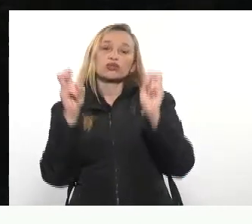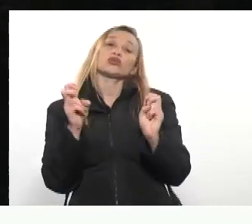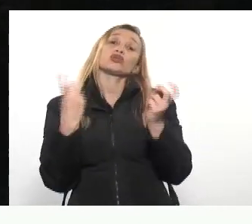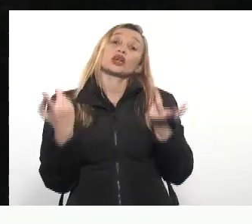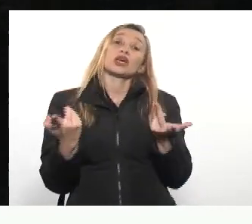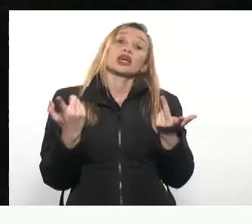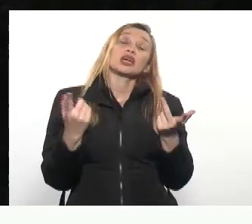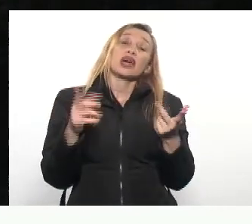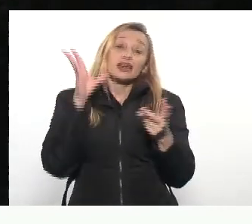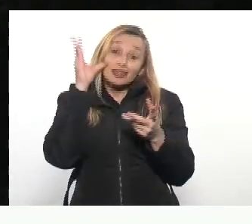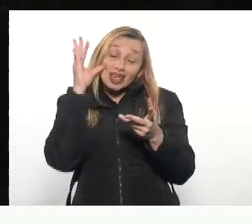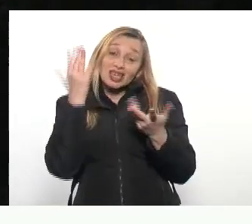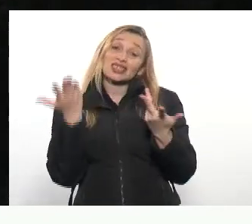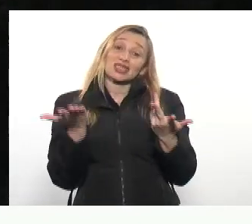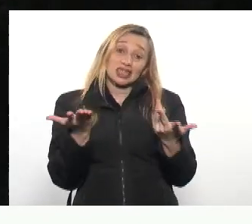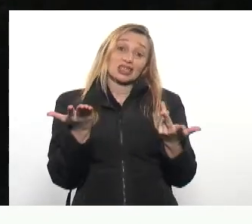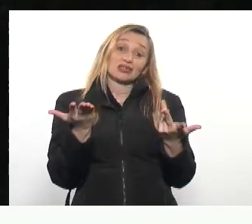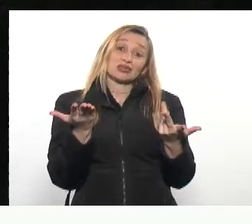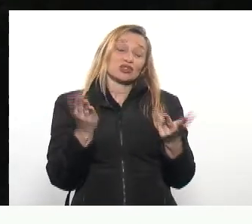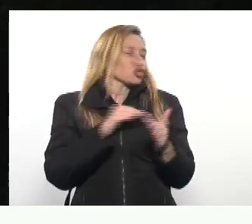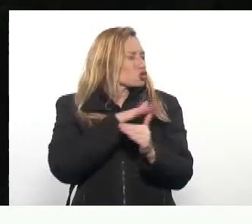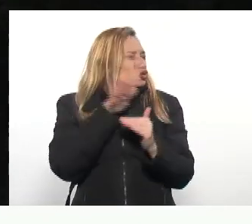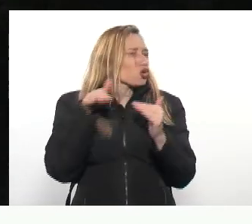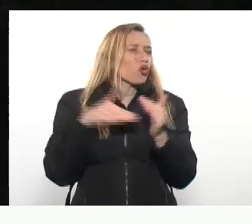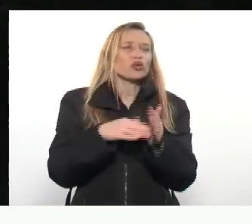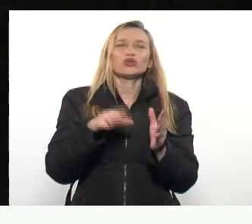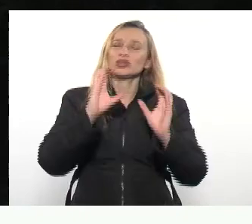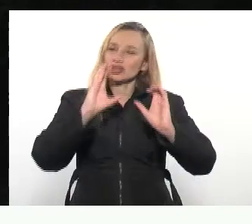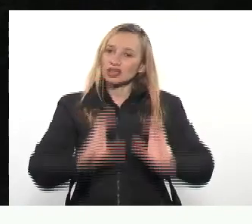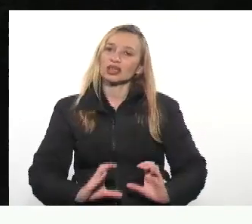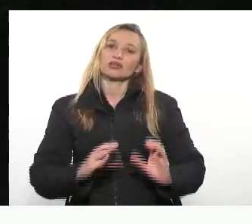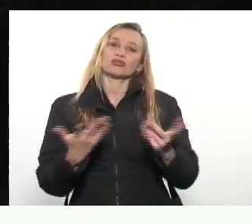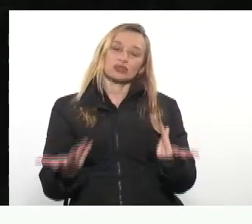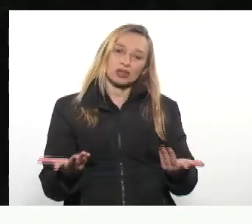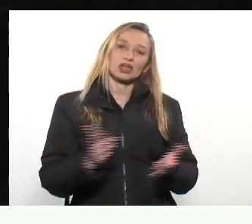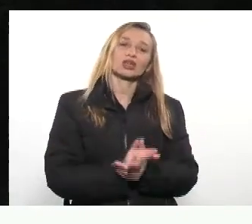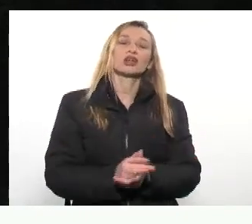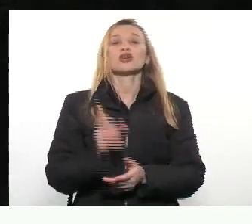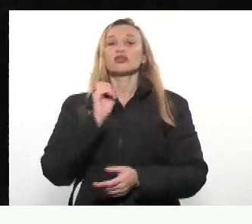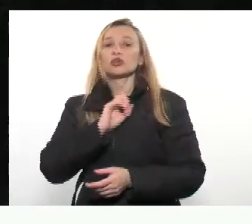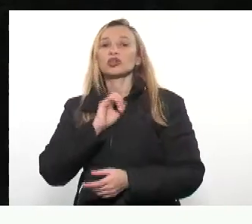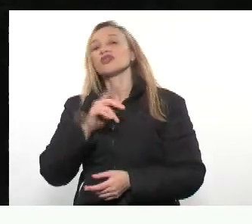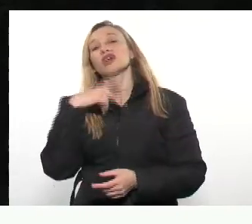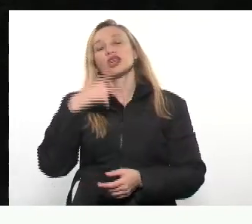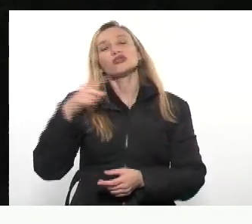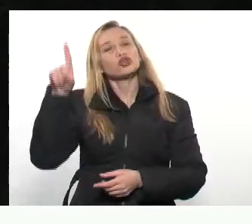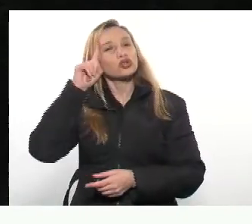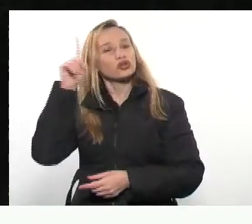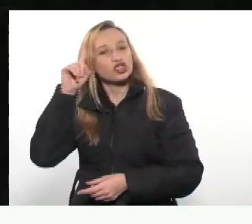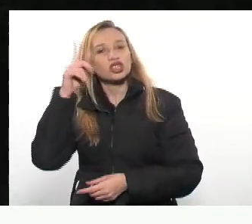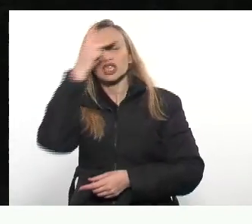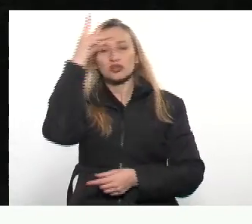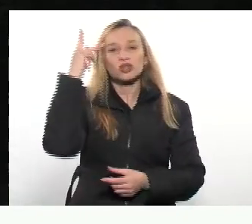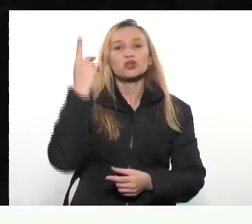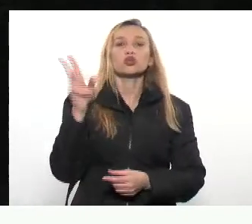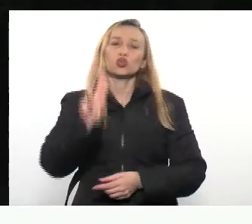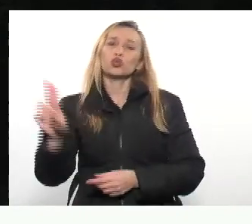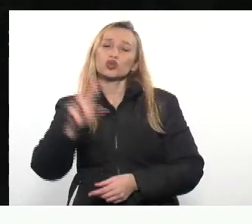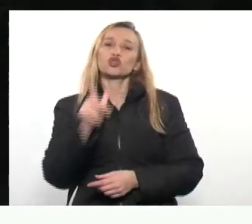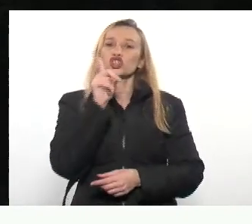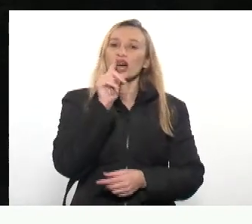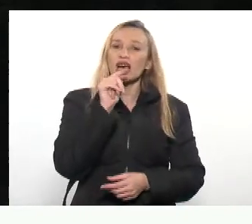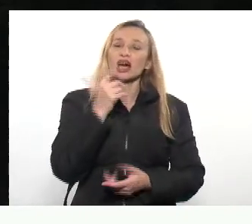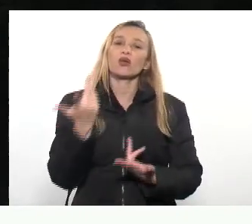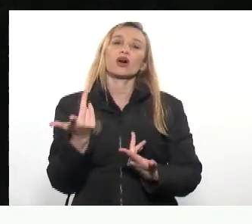de interesse essencial de todo cidadão fluminense, né? A gente está falando do dia a dia das pessoas, do abastecimento de água, do